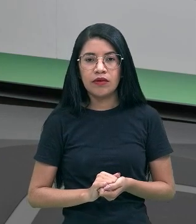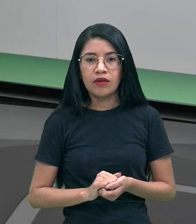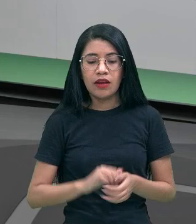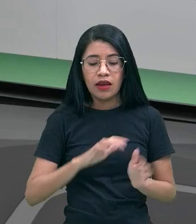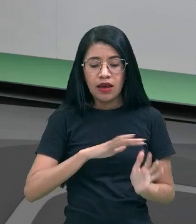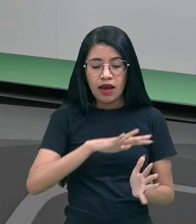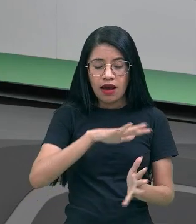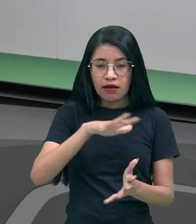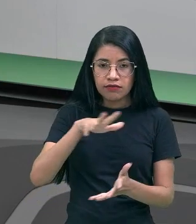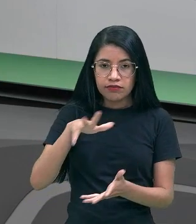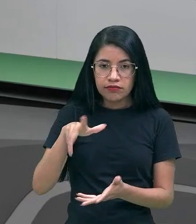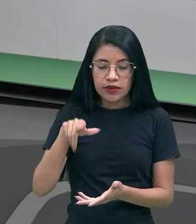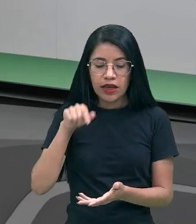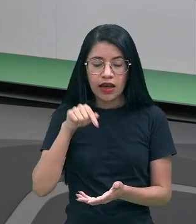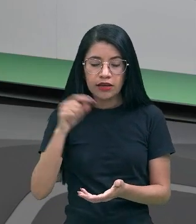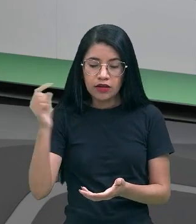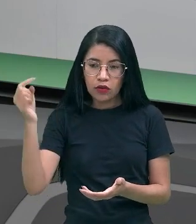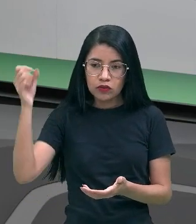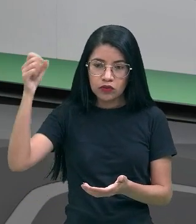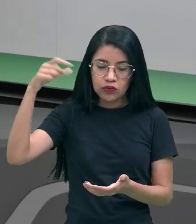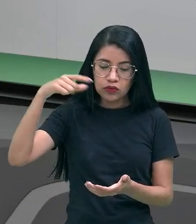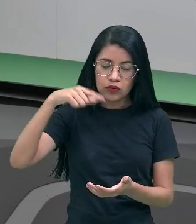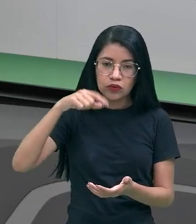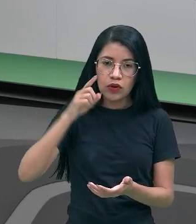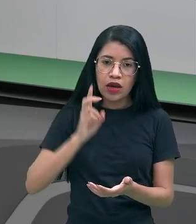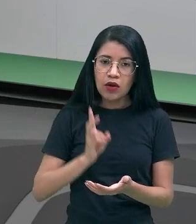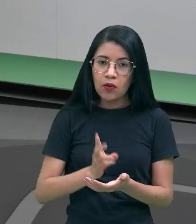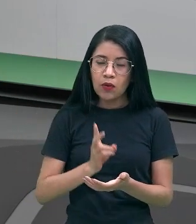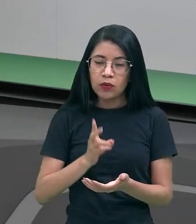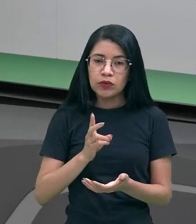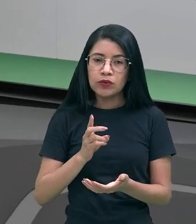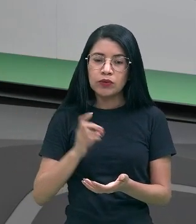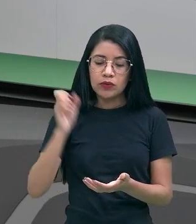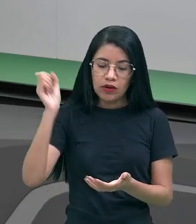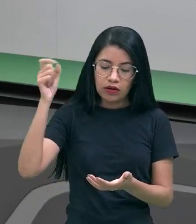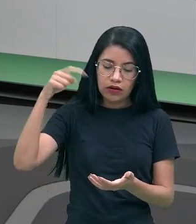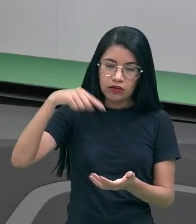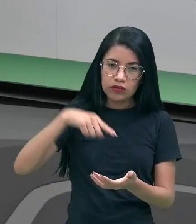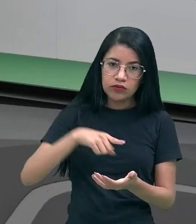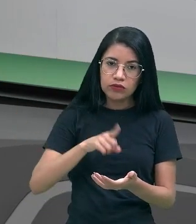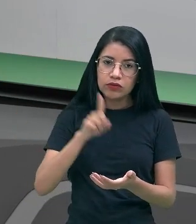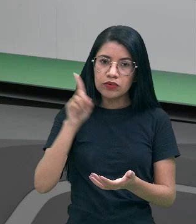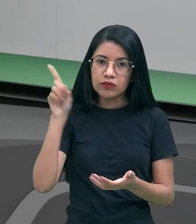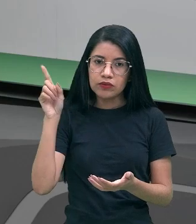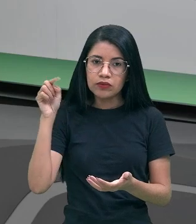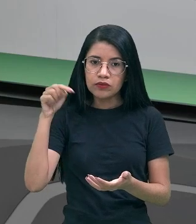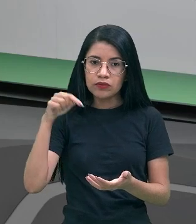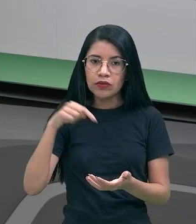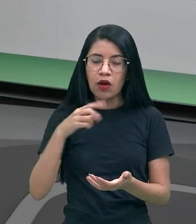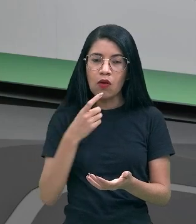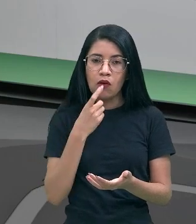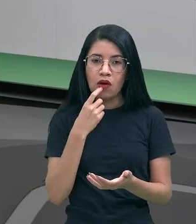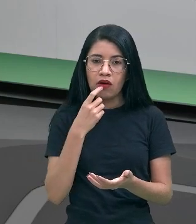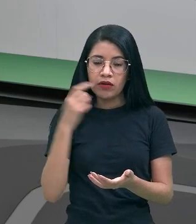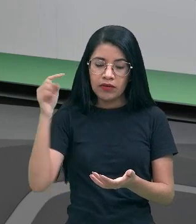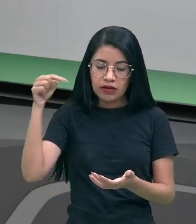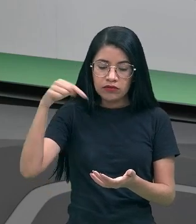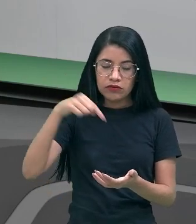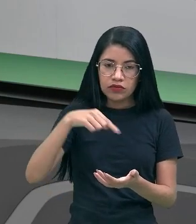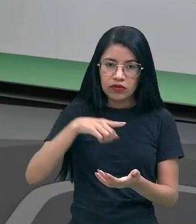pouquinho desses raios solares presos aqui na Terra. Esses aqui que vão aparecer, ó. Eles vão e